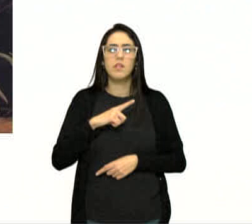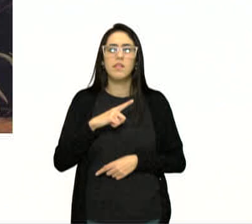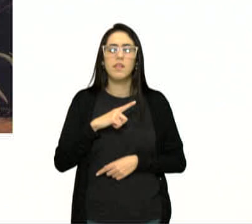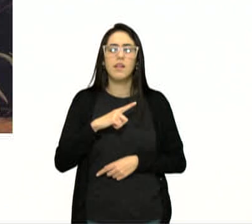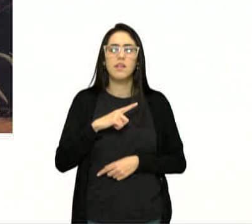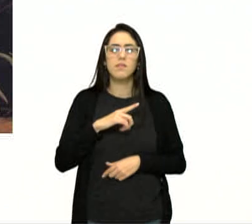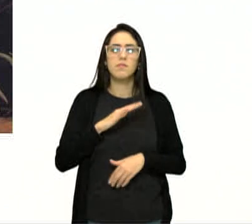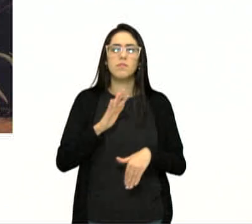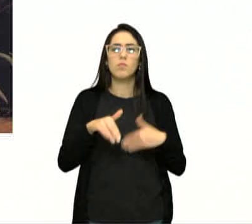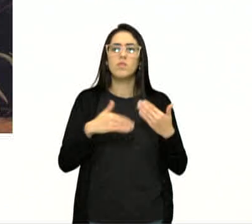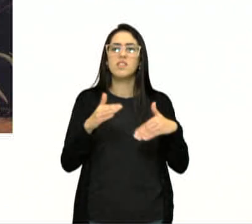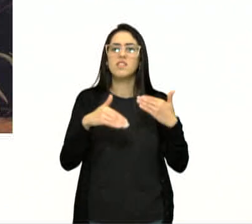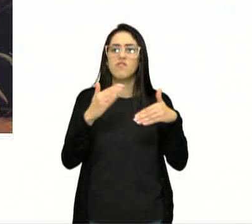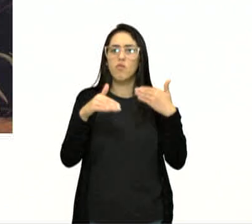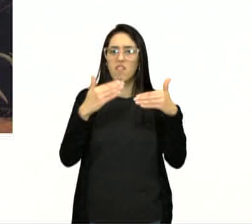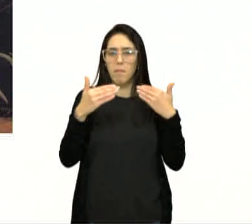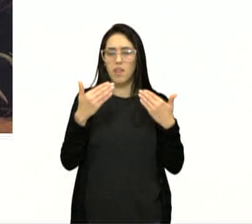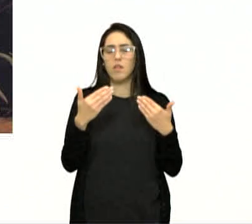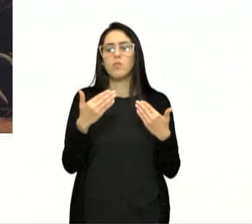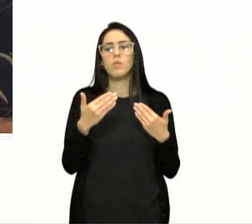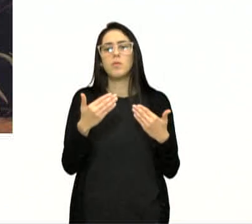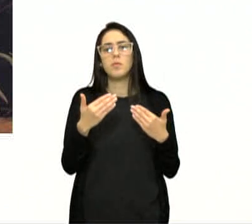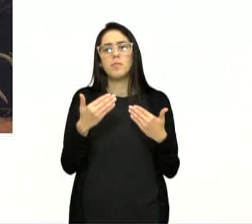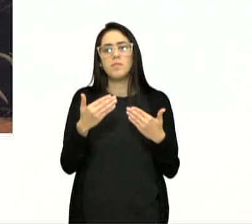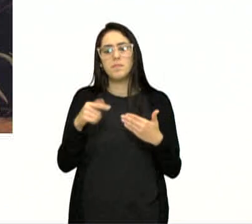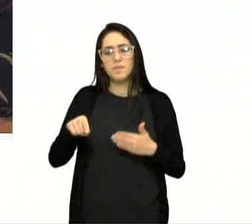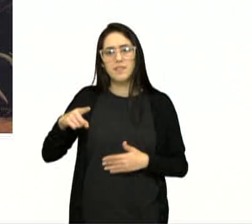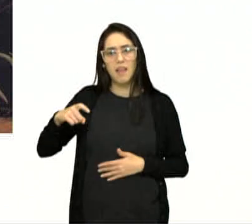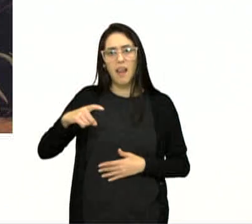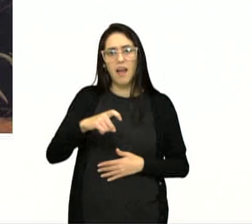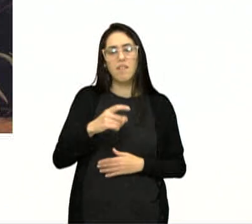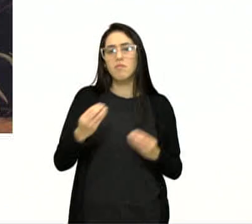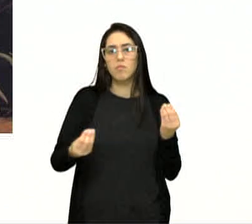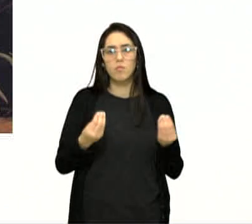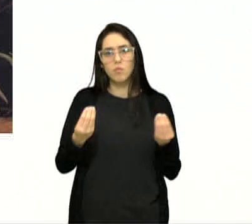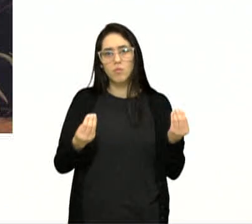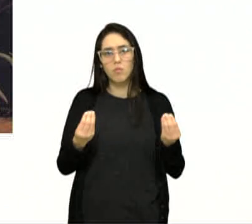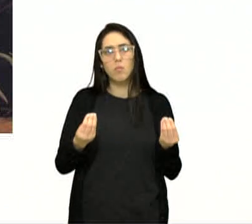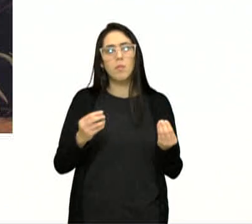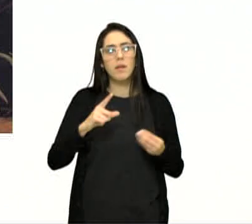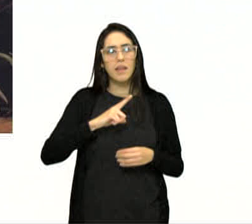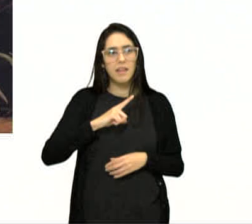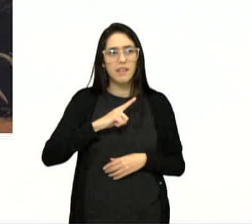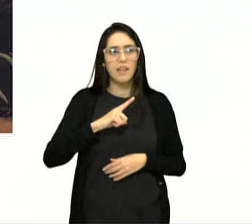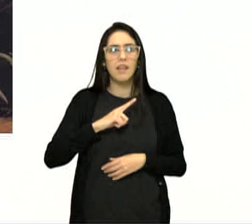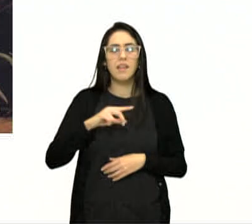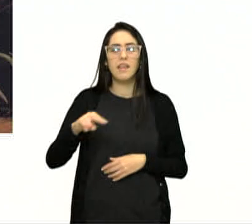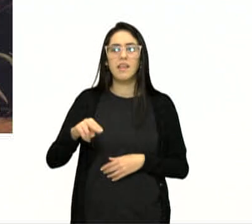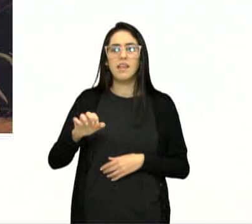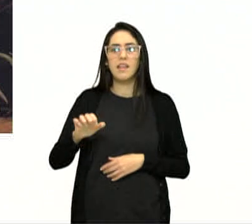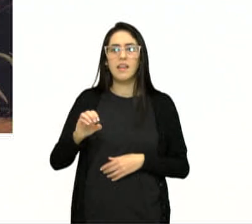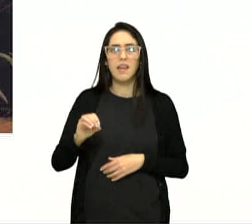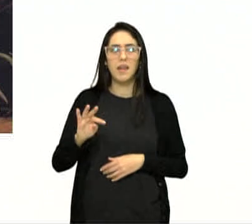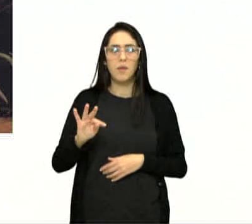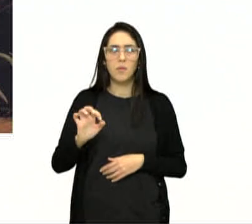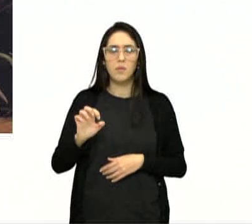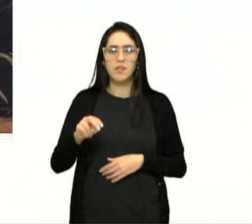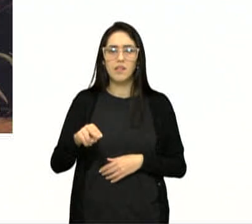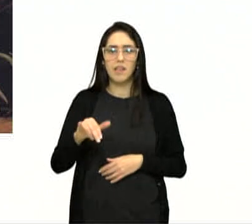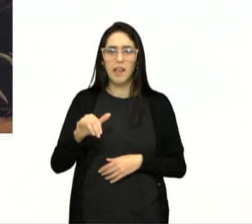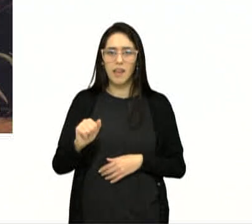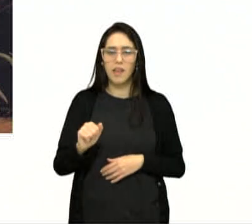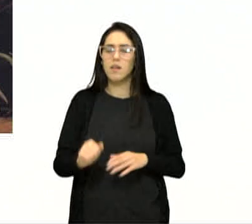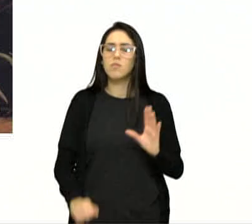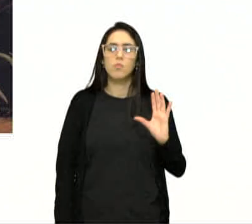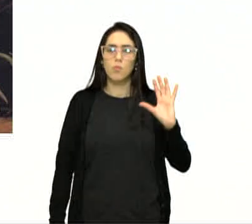do desenvolvimento, né, a partir de larva seria na neotenia, que a reprodução daí acontece